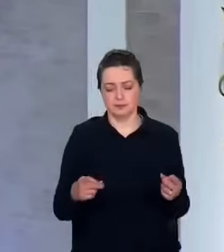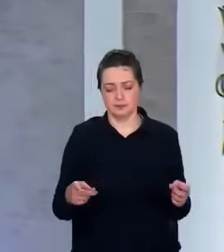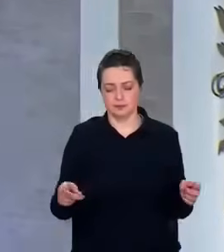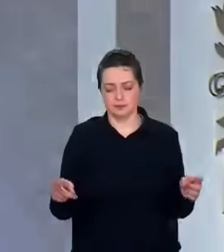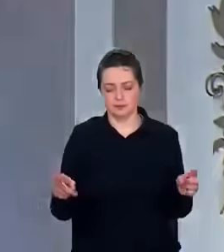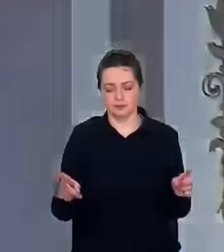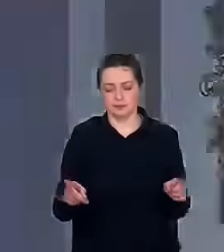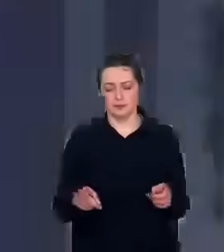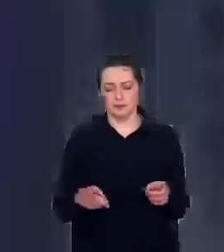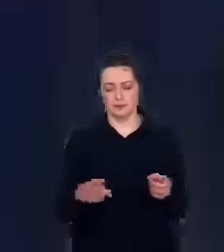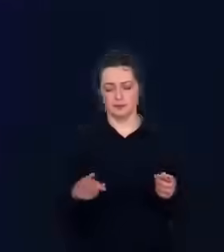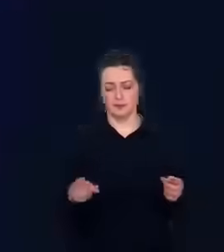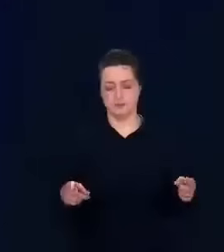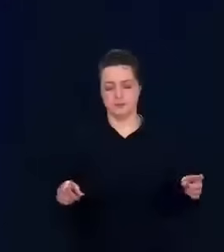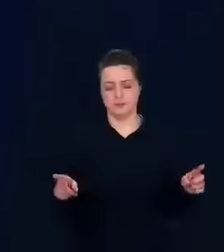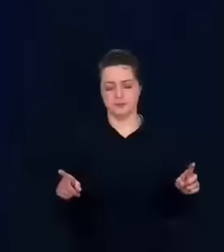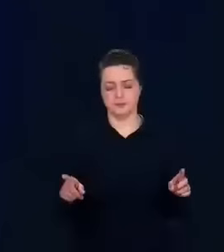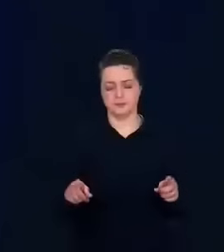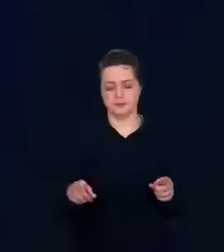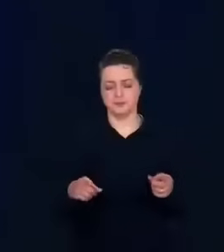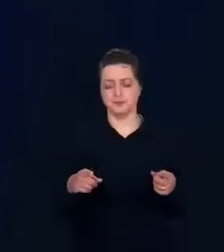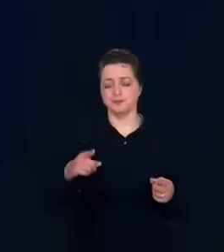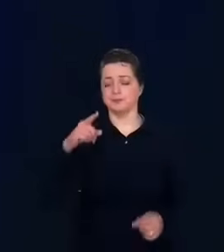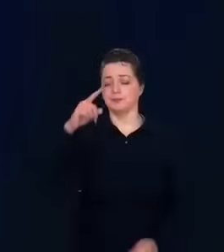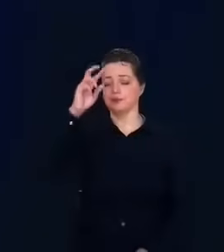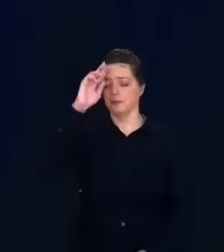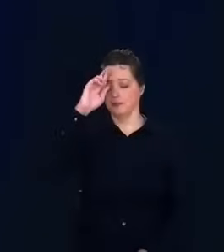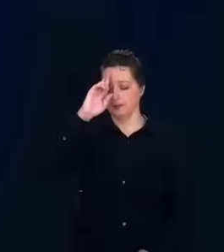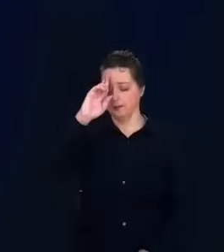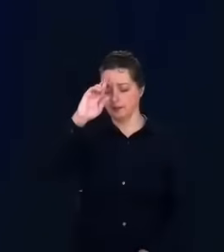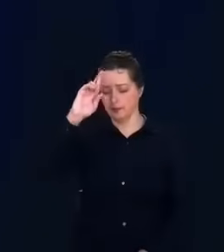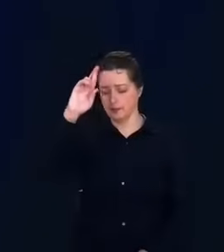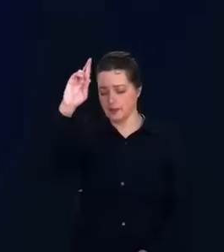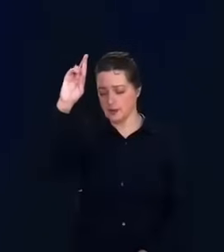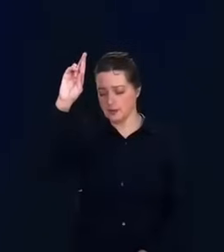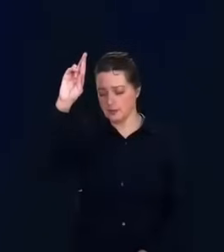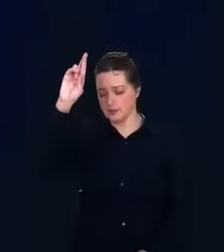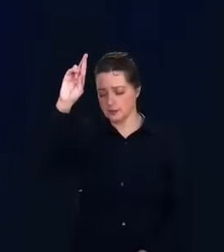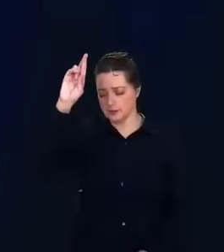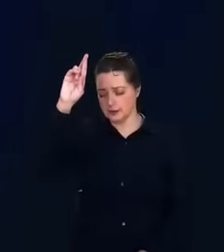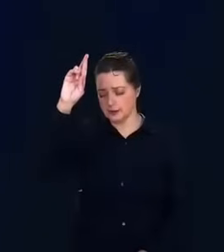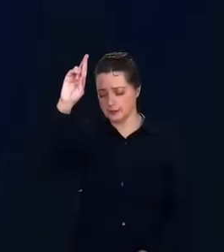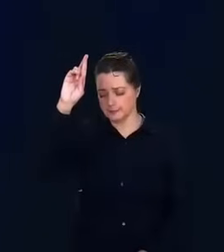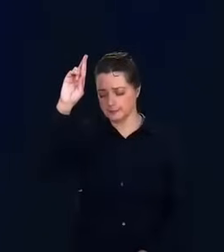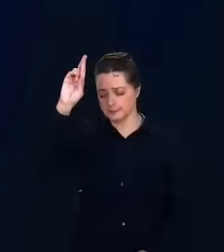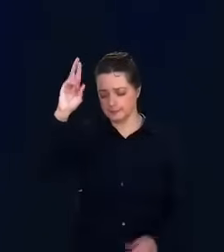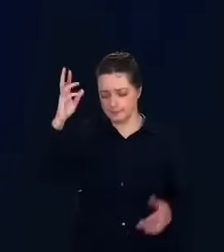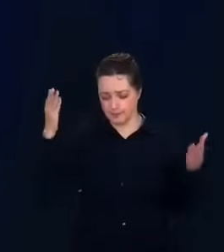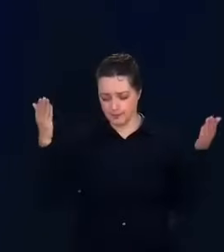Senhor, hoje eu vim falar contigo.